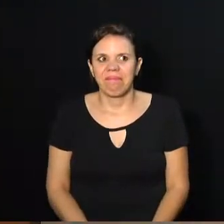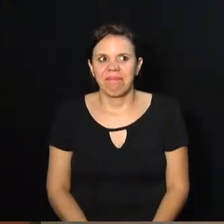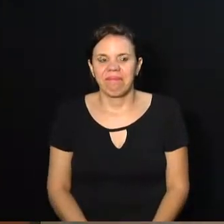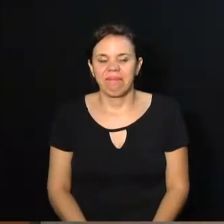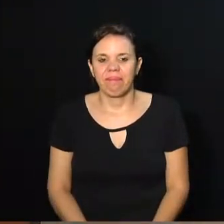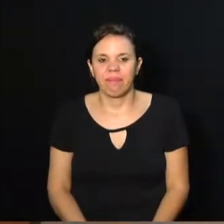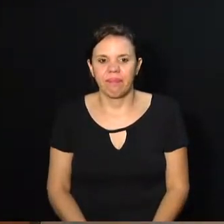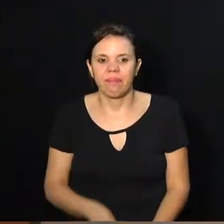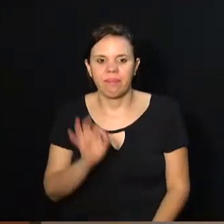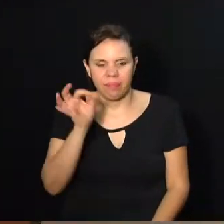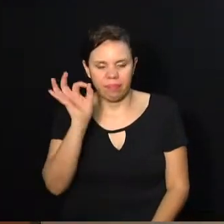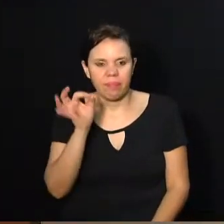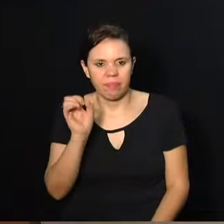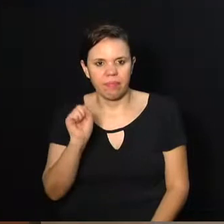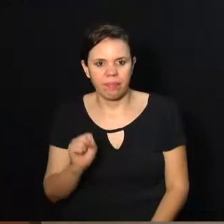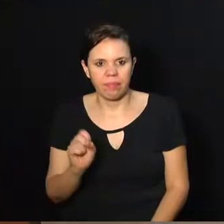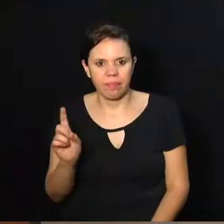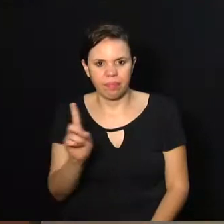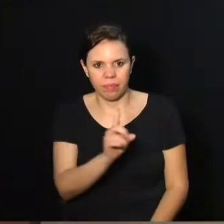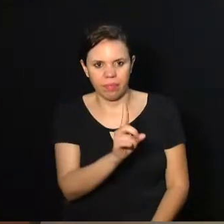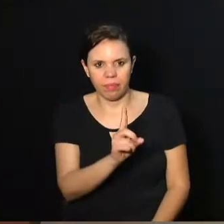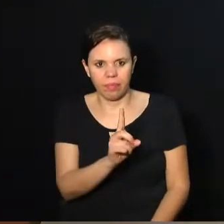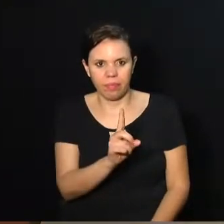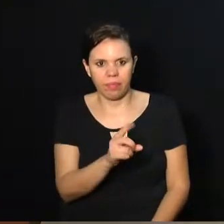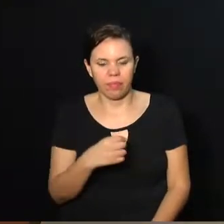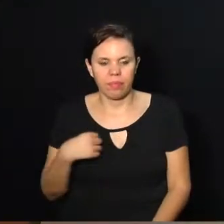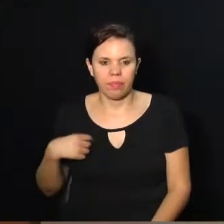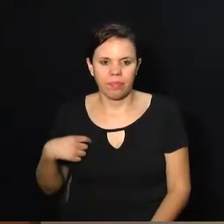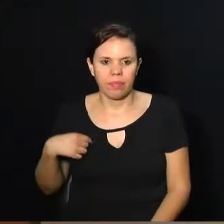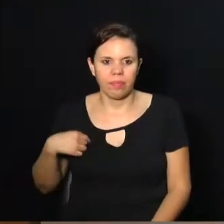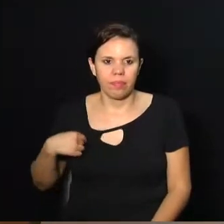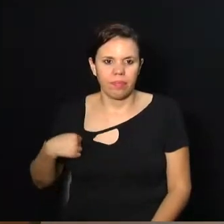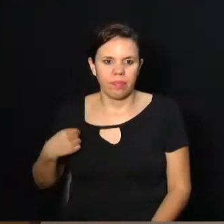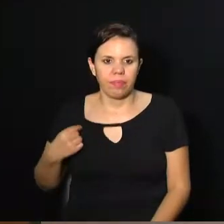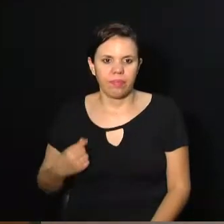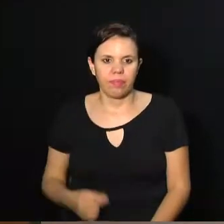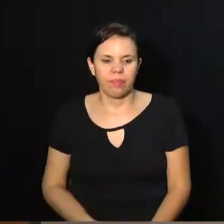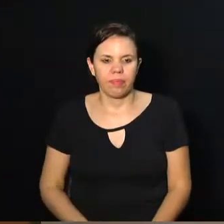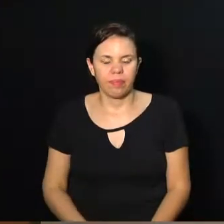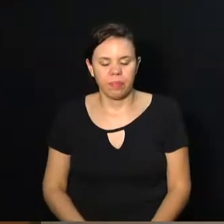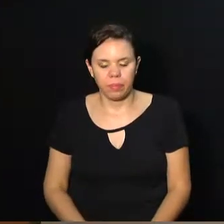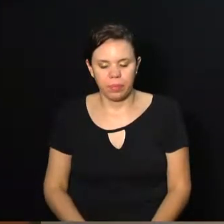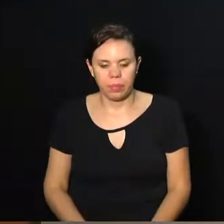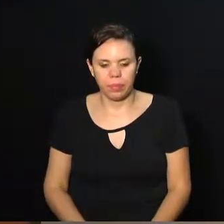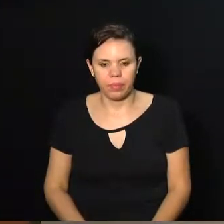Com toda certeza. O senhor... Ah, não. É isso. Não cito o nome, não.